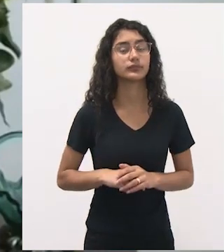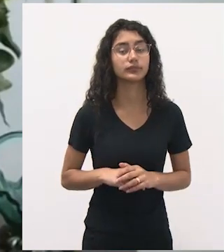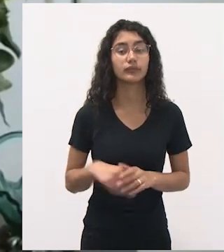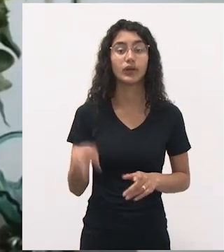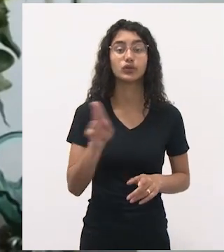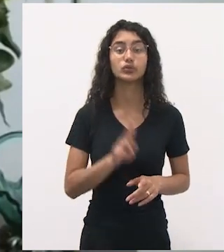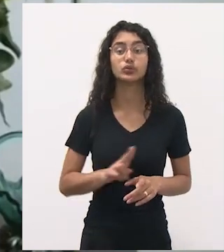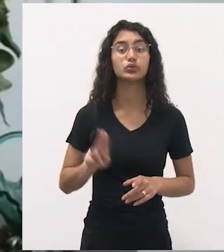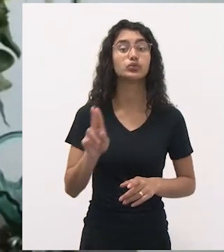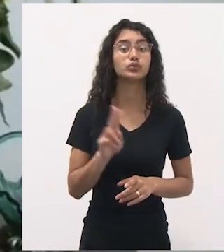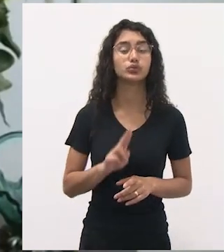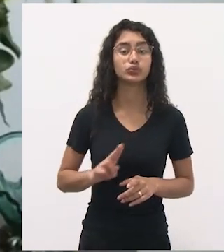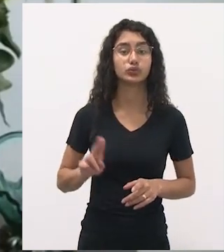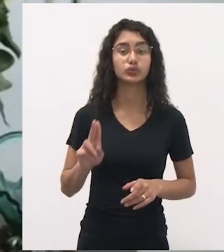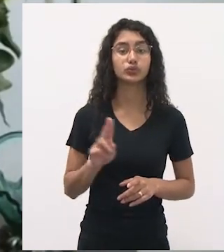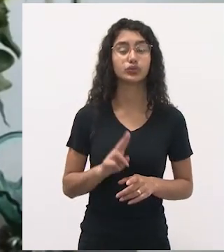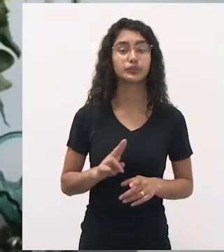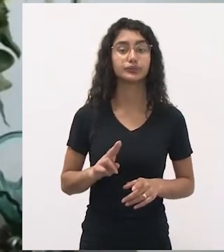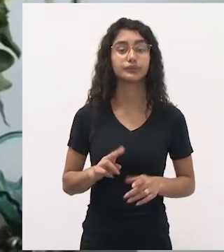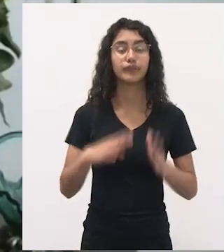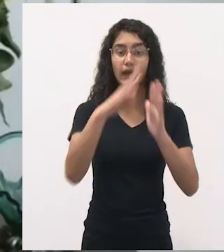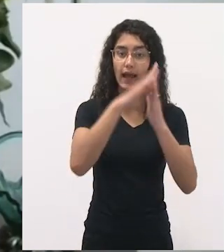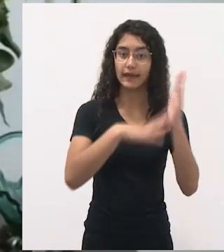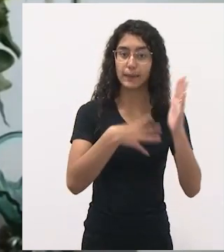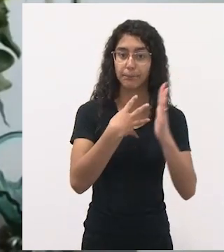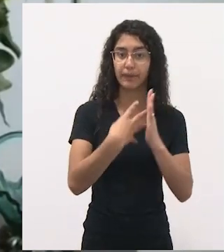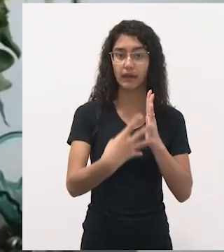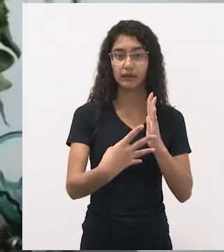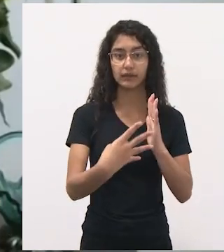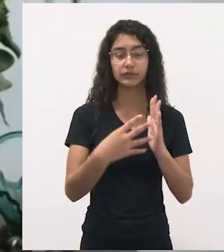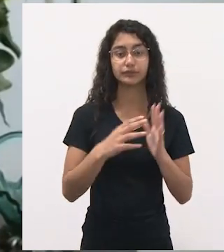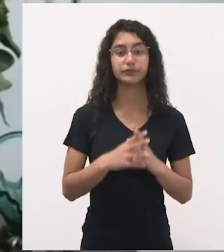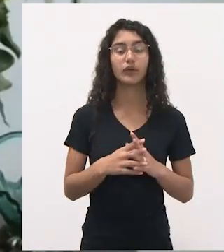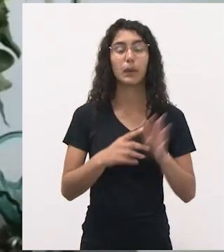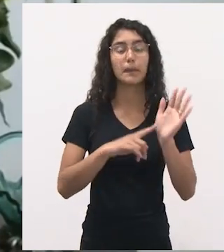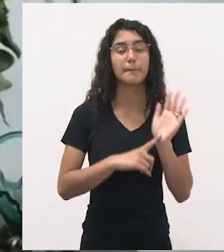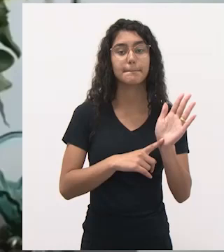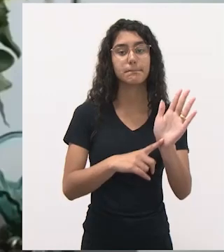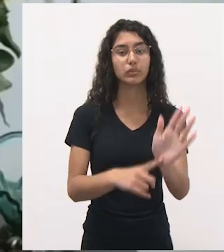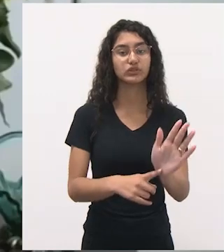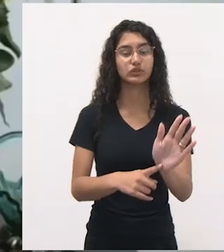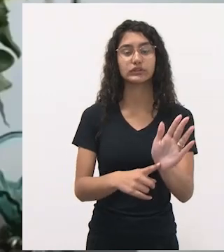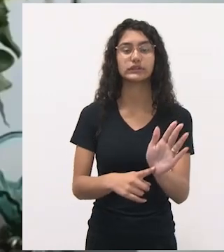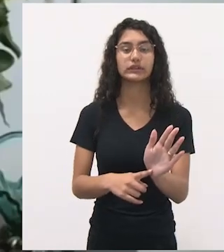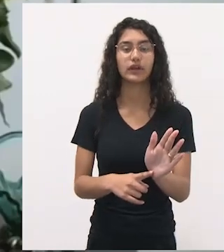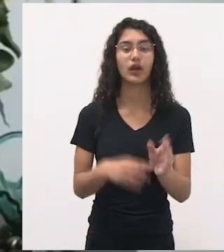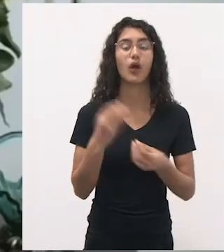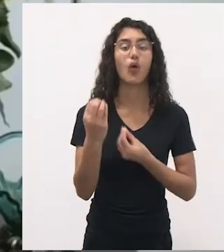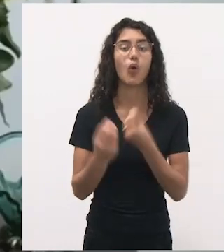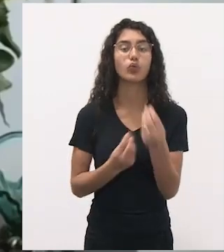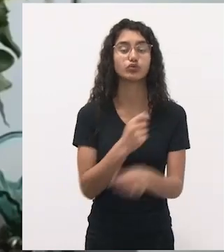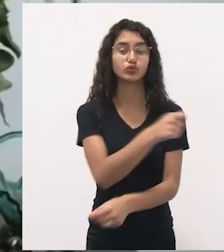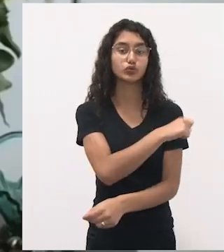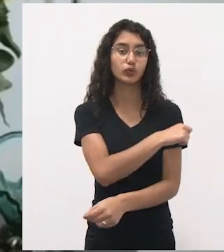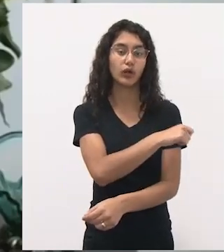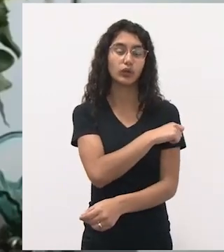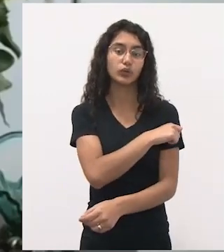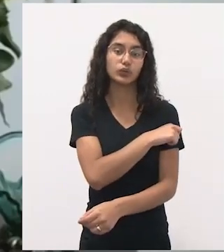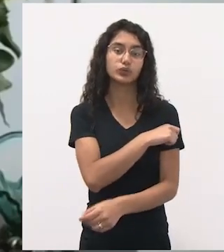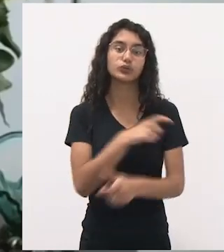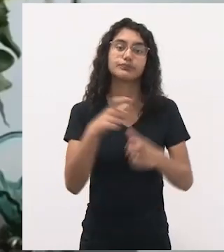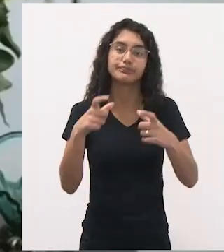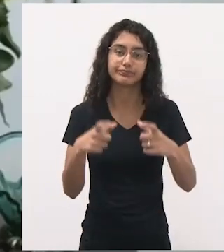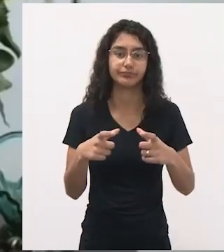justamente essa tabela, vamos dizer assim, para mostrar justamente onde o aluno se encontra. Fez